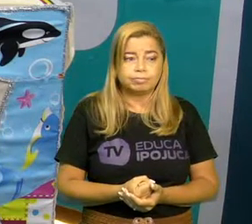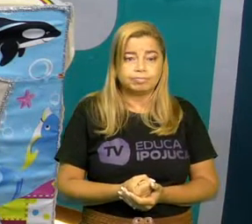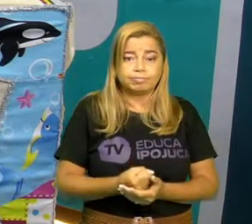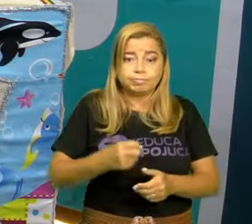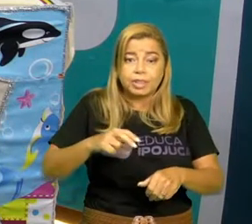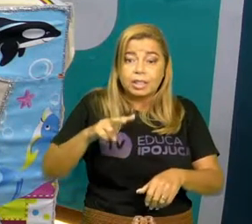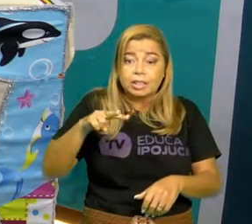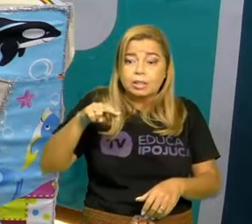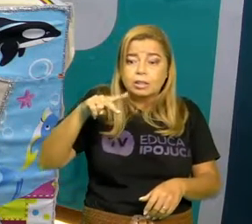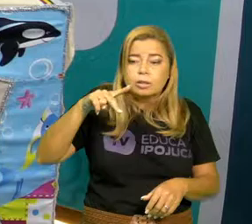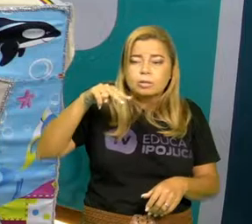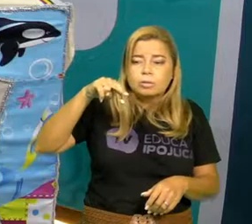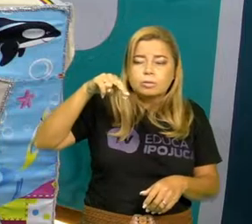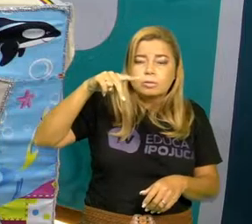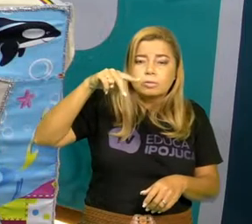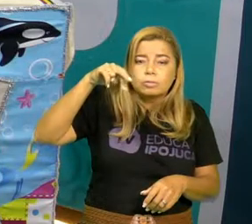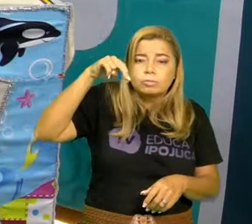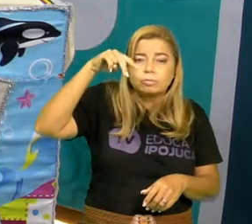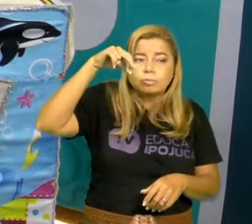Subiu